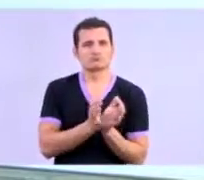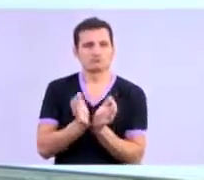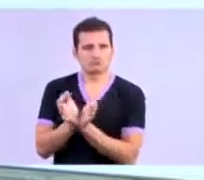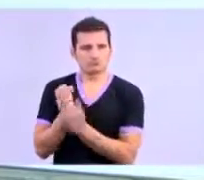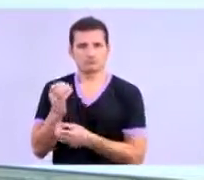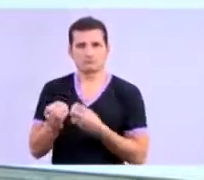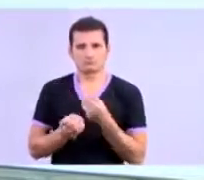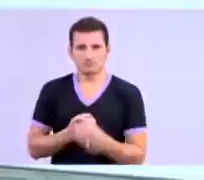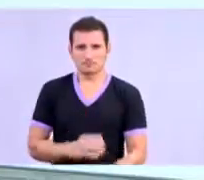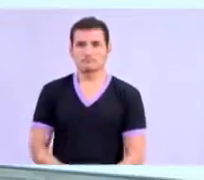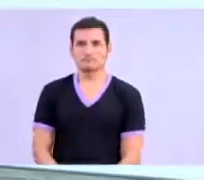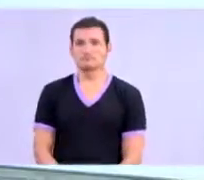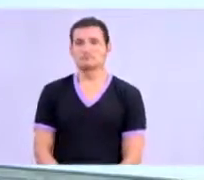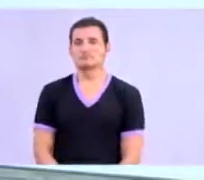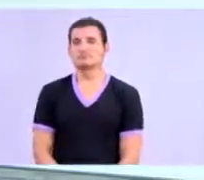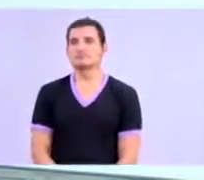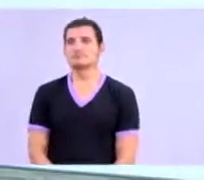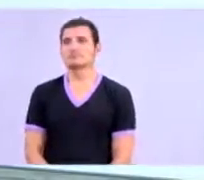ok?